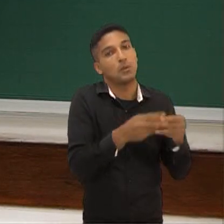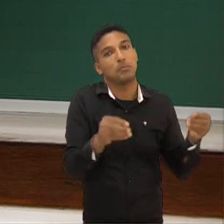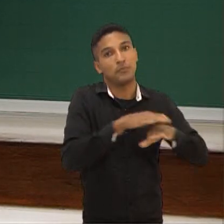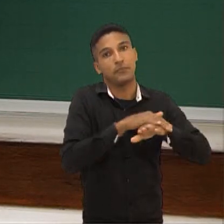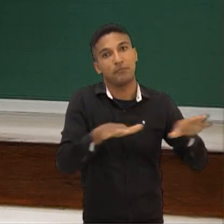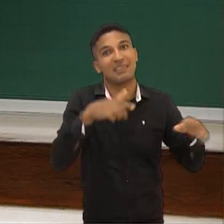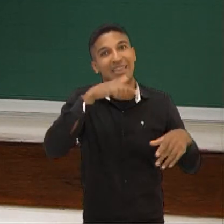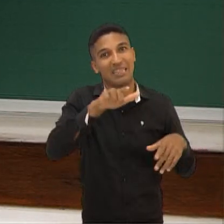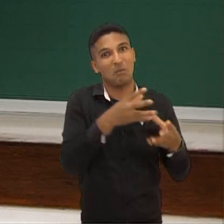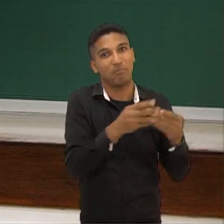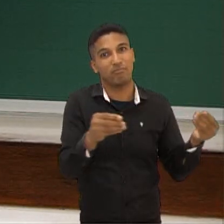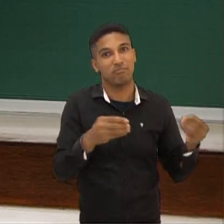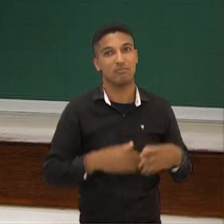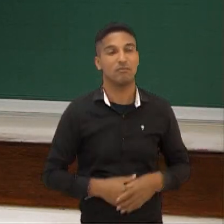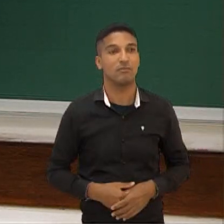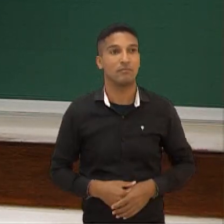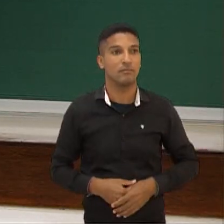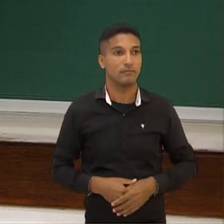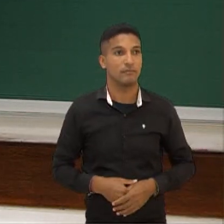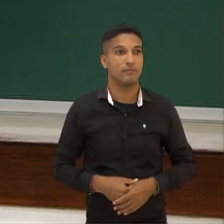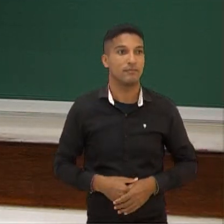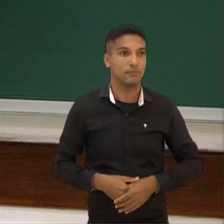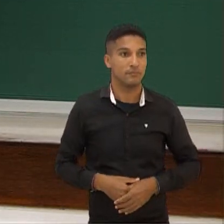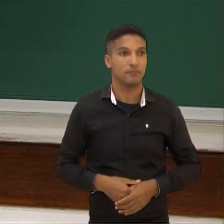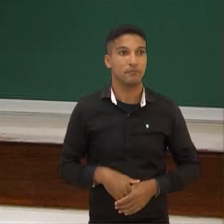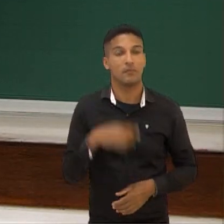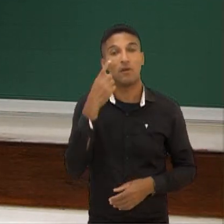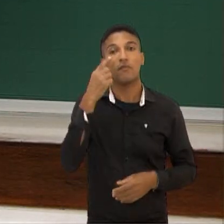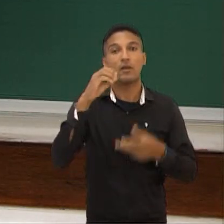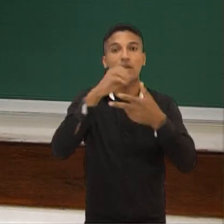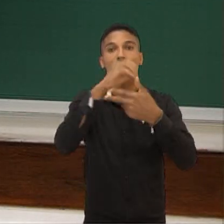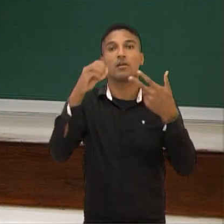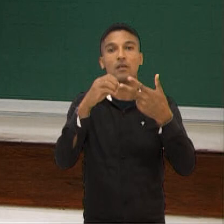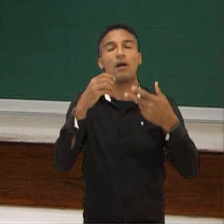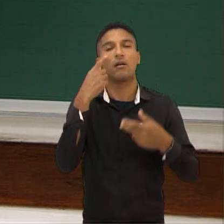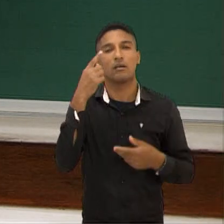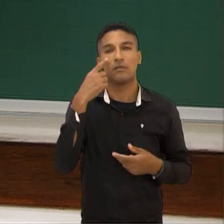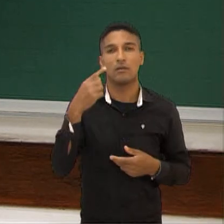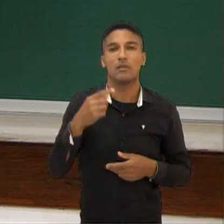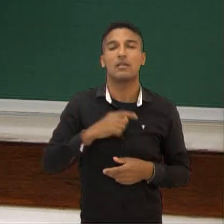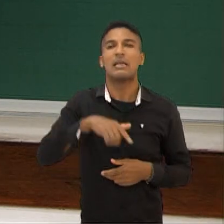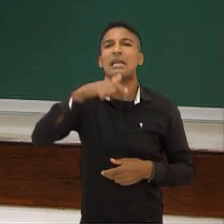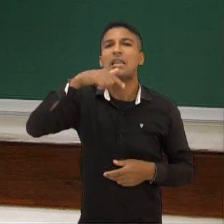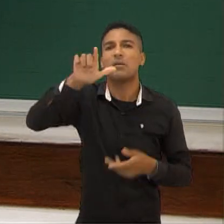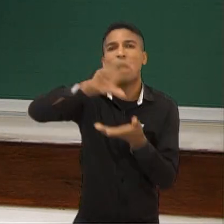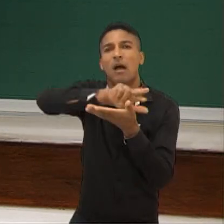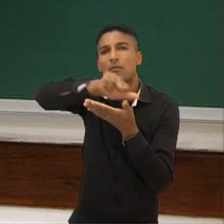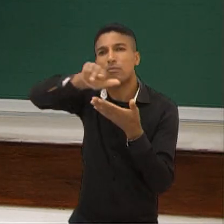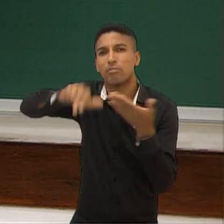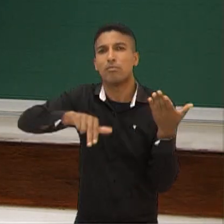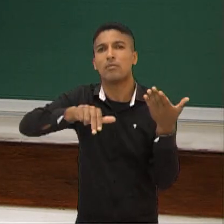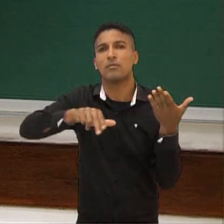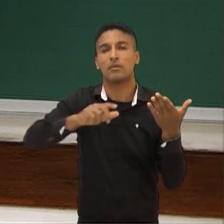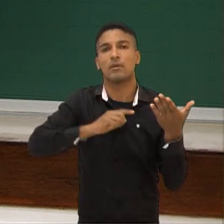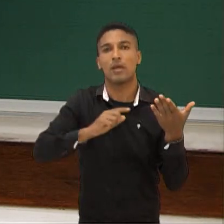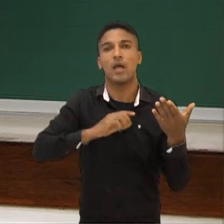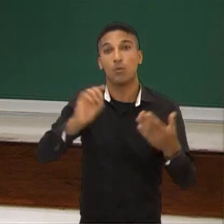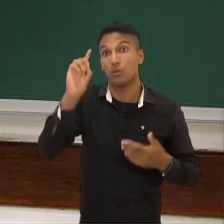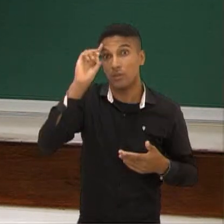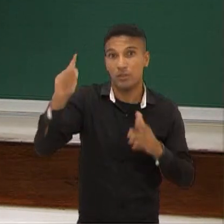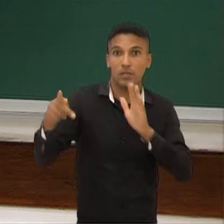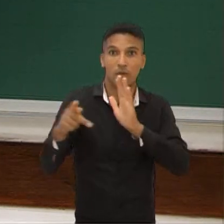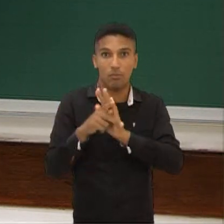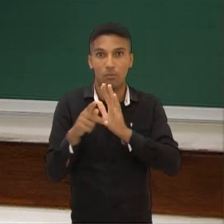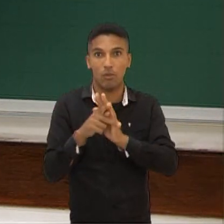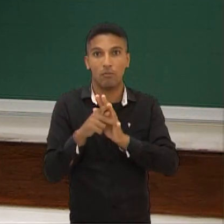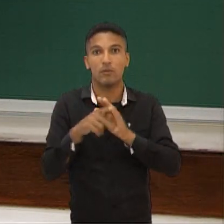pede para a gente, né? O que o enunciado pede. A diversidade linguística é anualmente tratada no Dia do Idioma Nativo, Dia